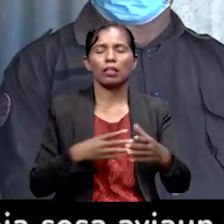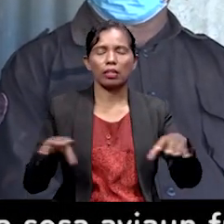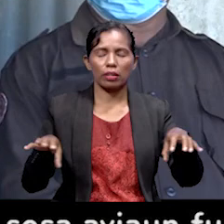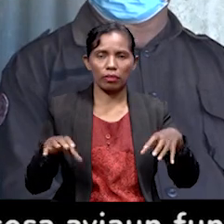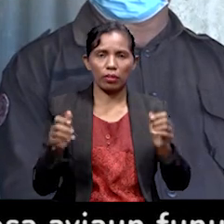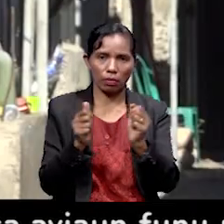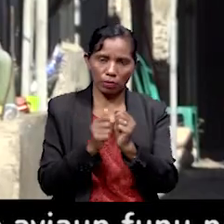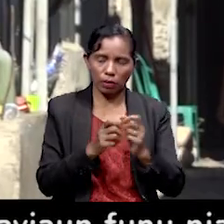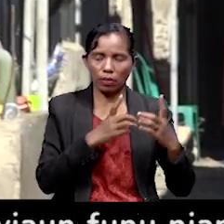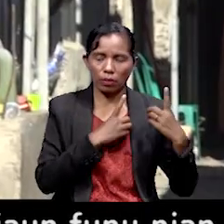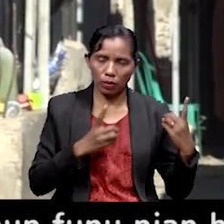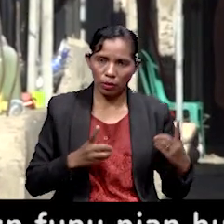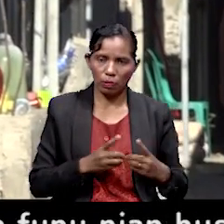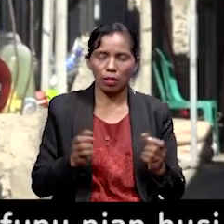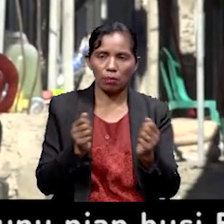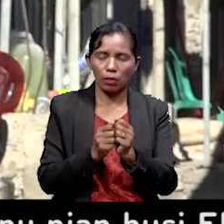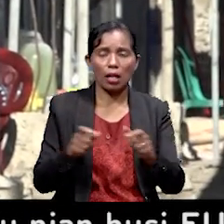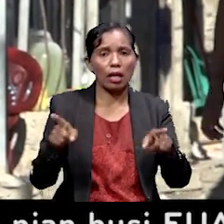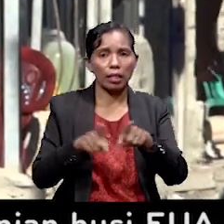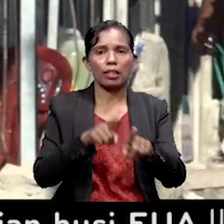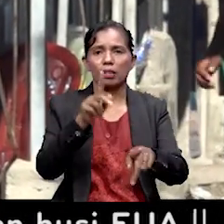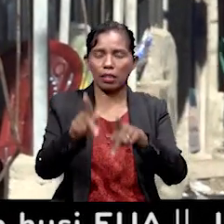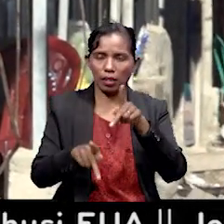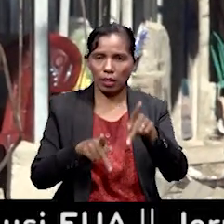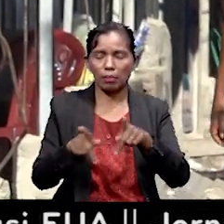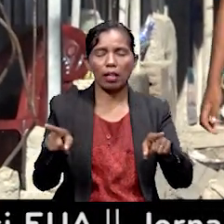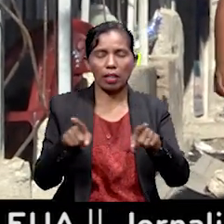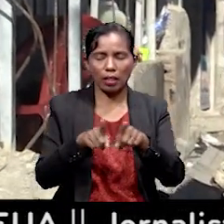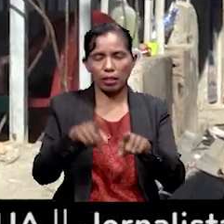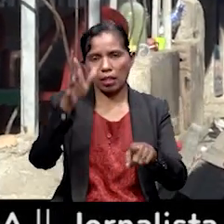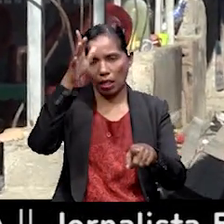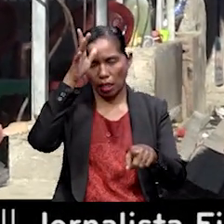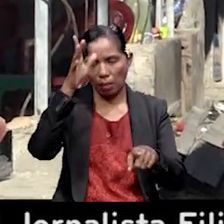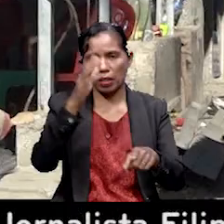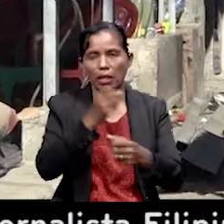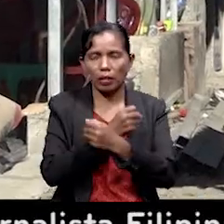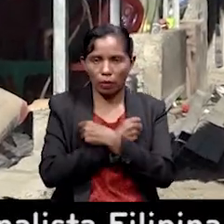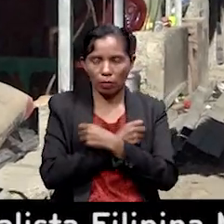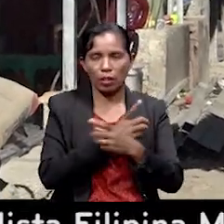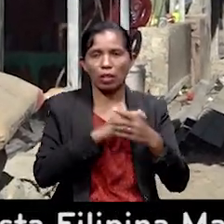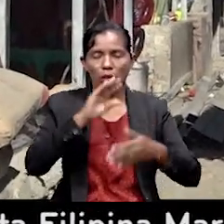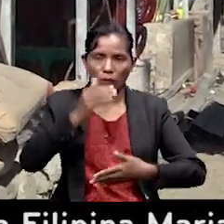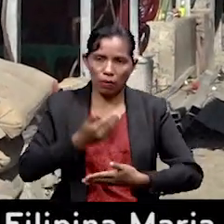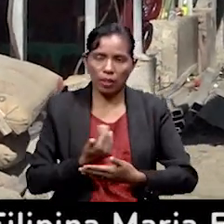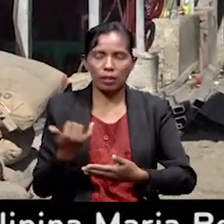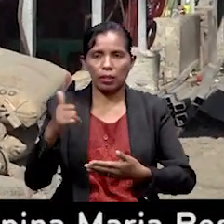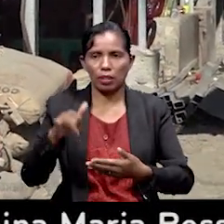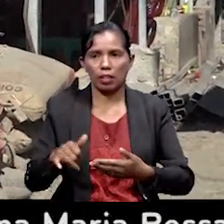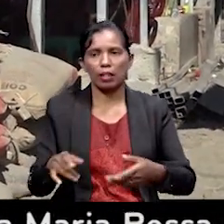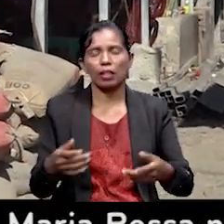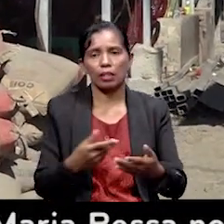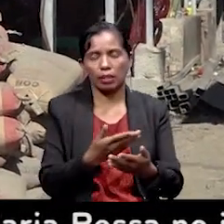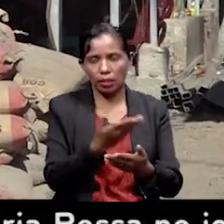ba malo, hanesan humano, hanesan aman, hoan sira. Espera kata sasan sira nebe mak toa ita boat sirne